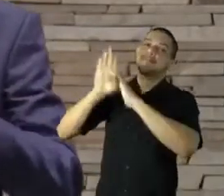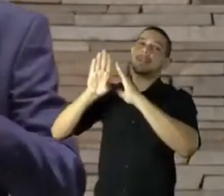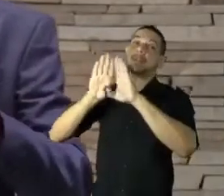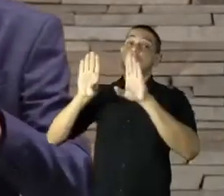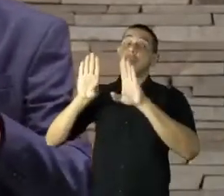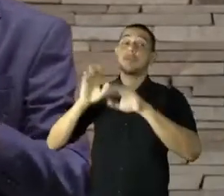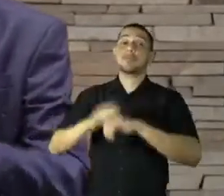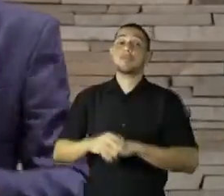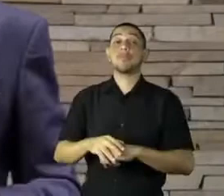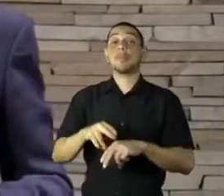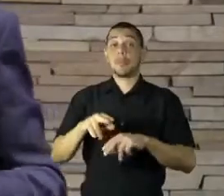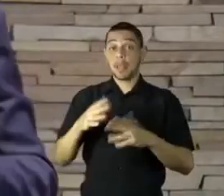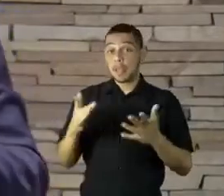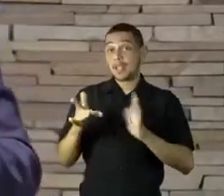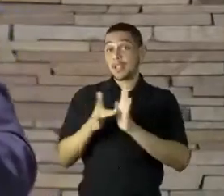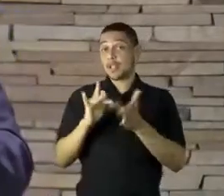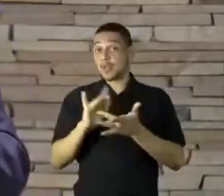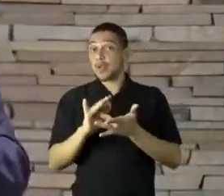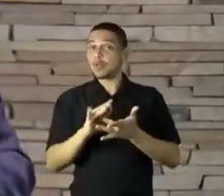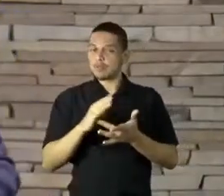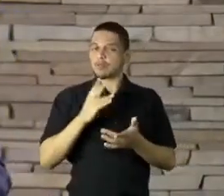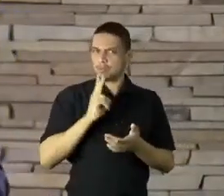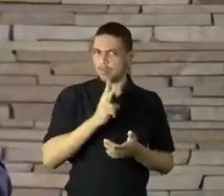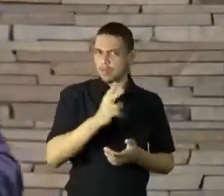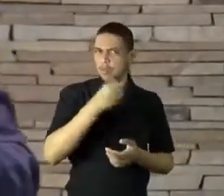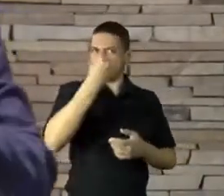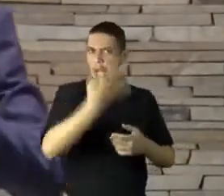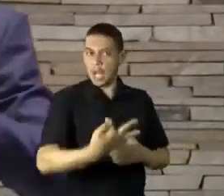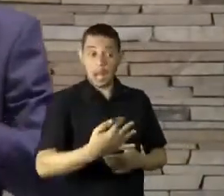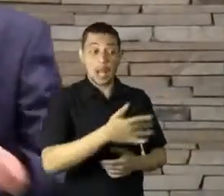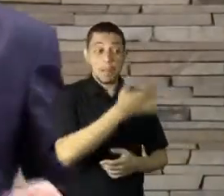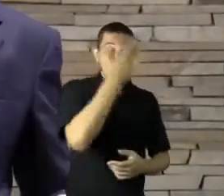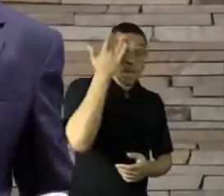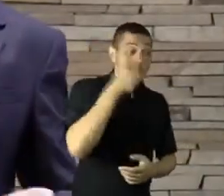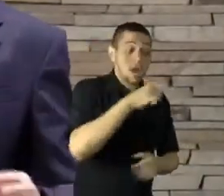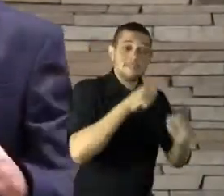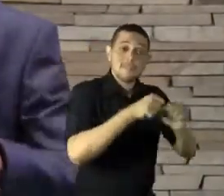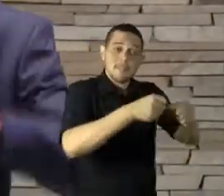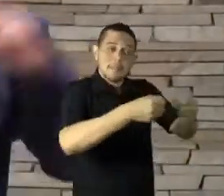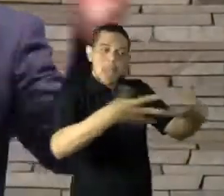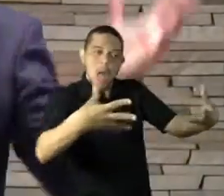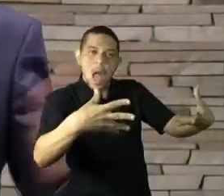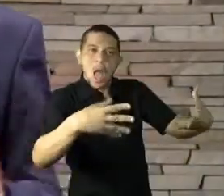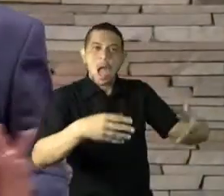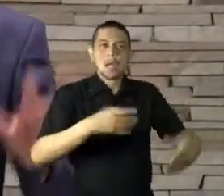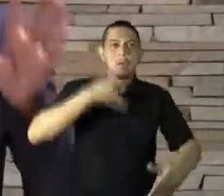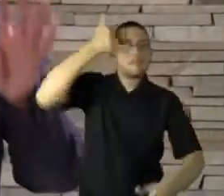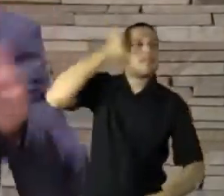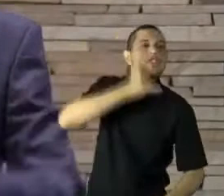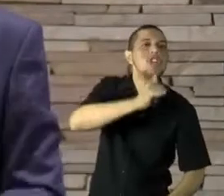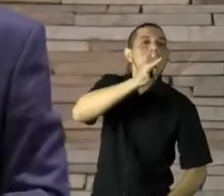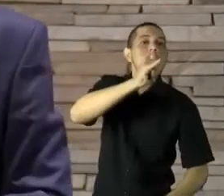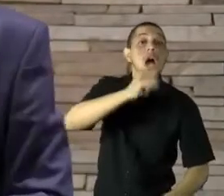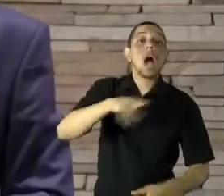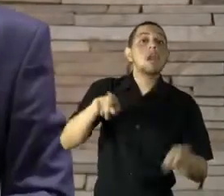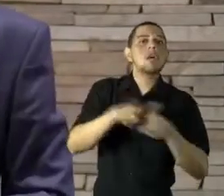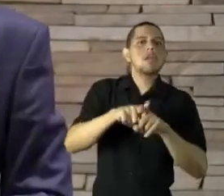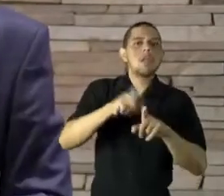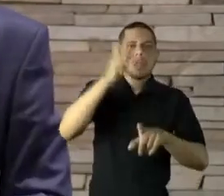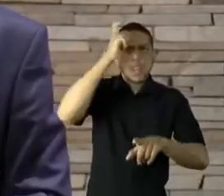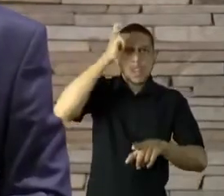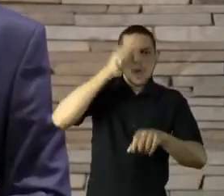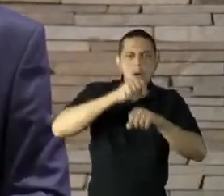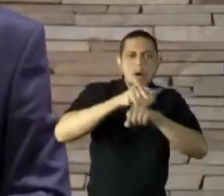essas pessoas realizaram Milagres eles profetizaram eles pediram demônios Eles fizeram muitas coisas grandiosas